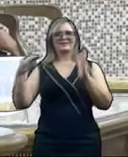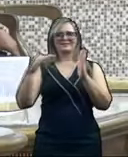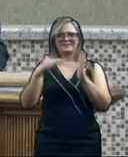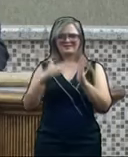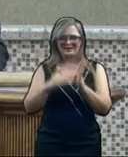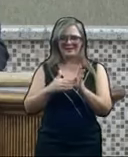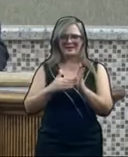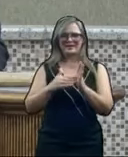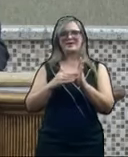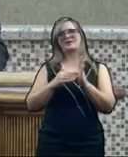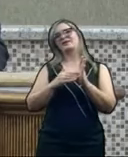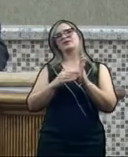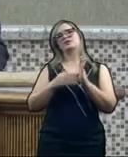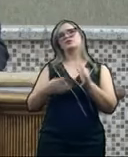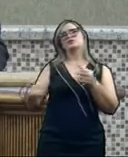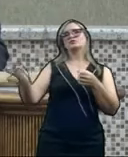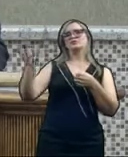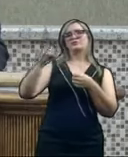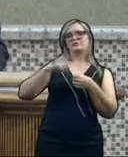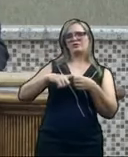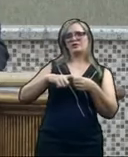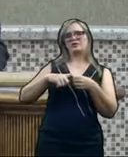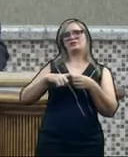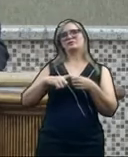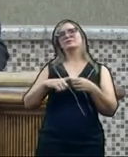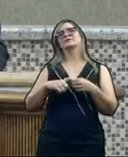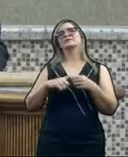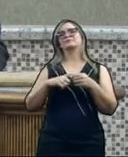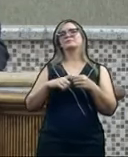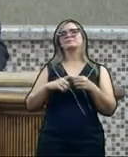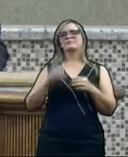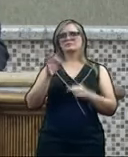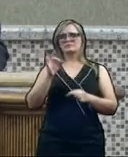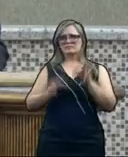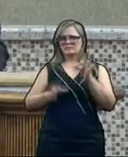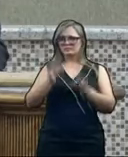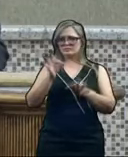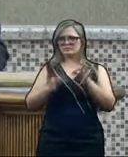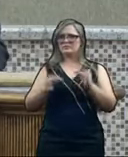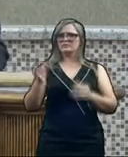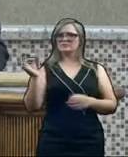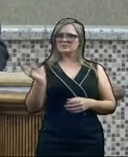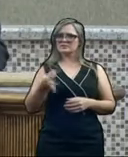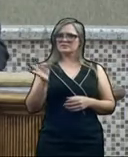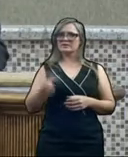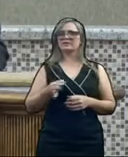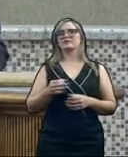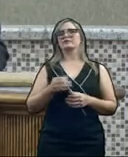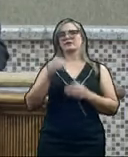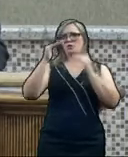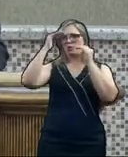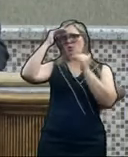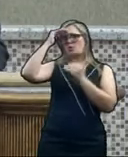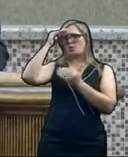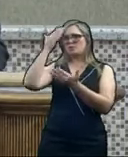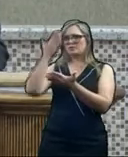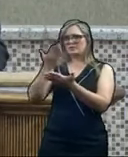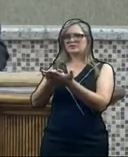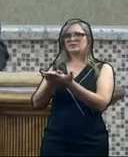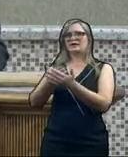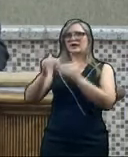ao trilho até que pude retornar ao trabalho um conselho que eu não ouvi o que